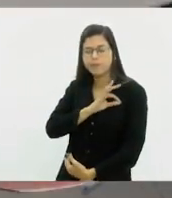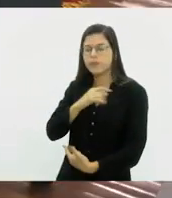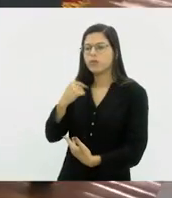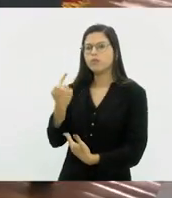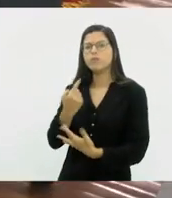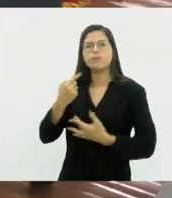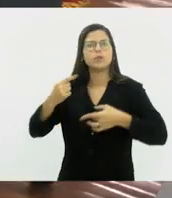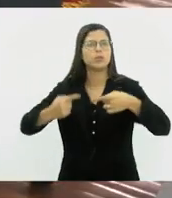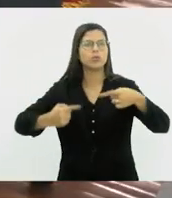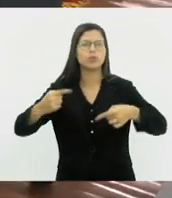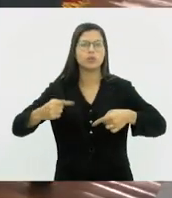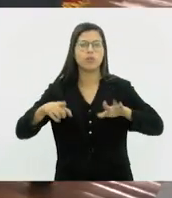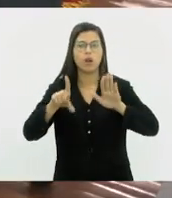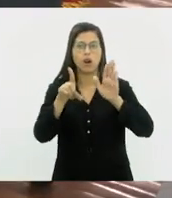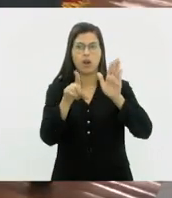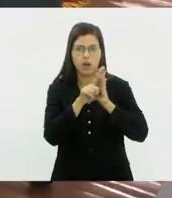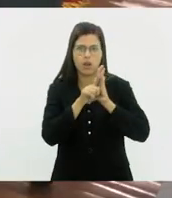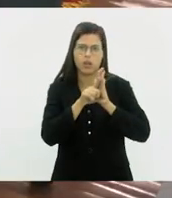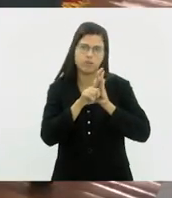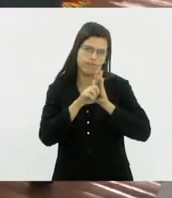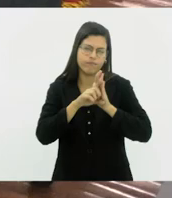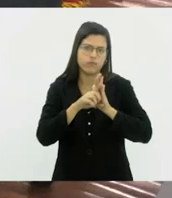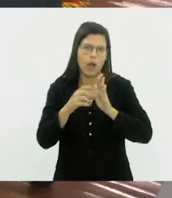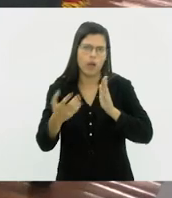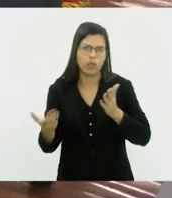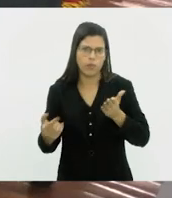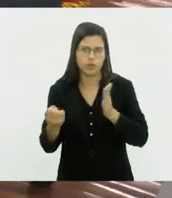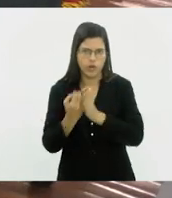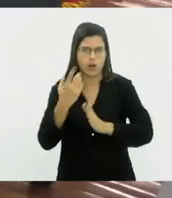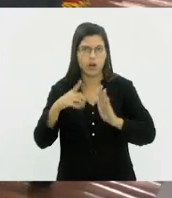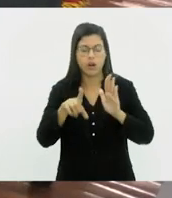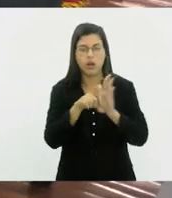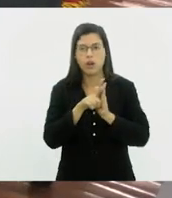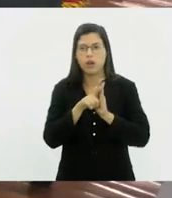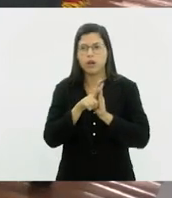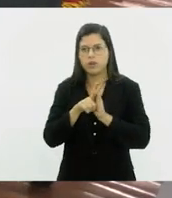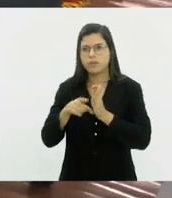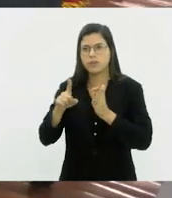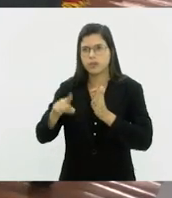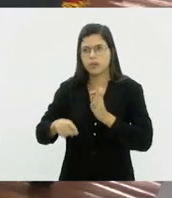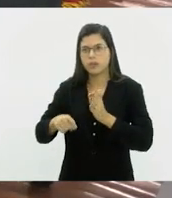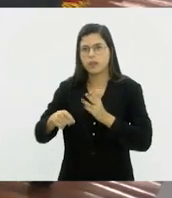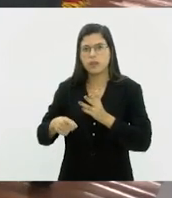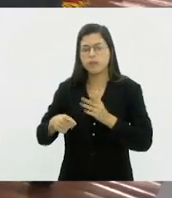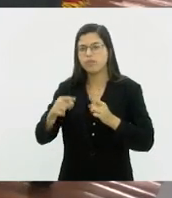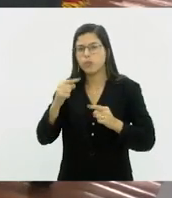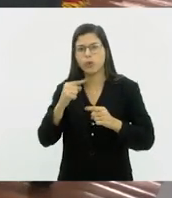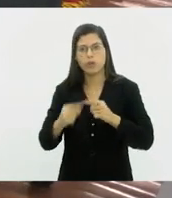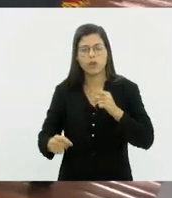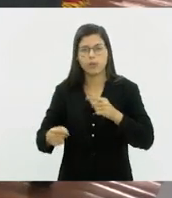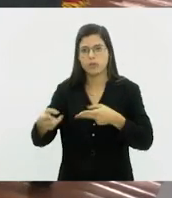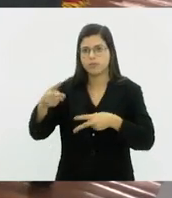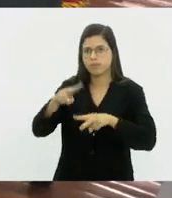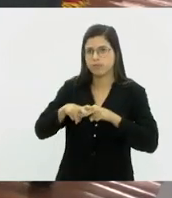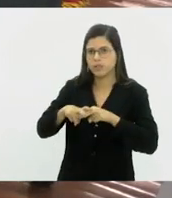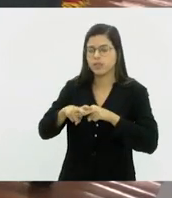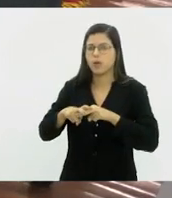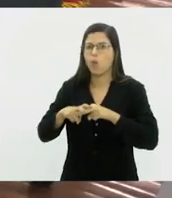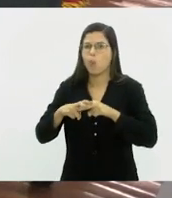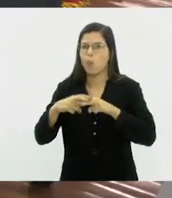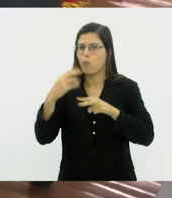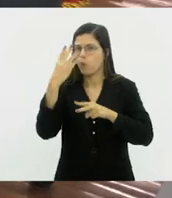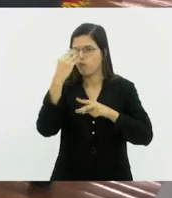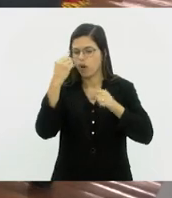a a lei que acabou virando lei que Veda prisão por redes reconhecimento fotográfico também muito importante